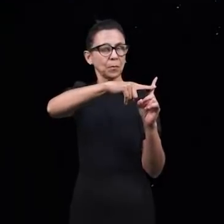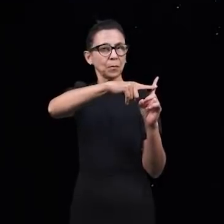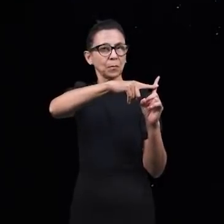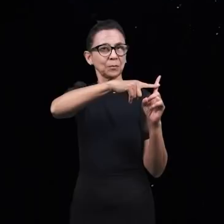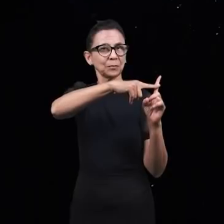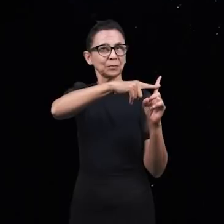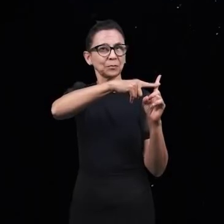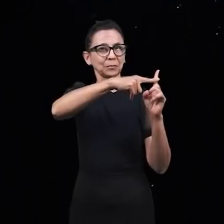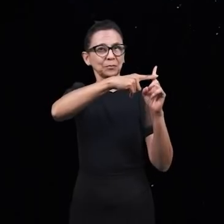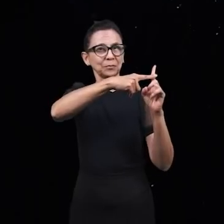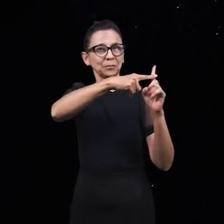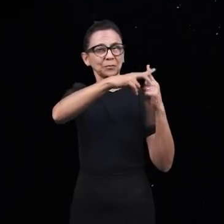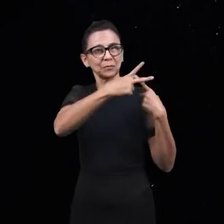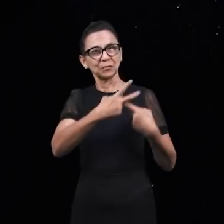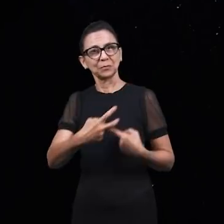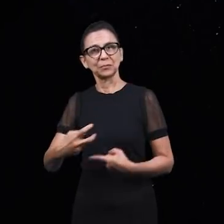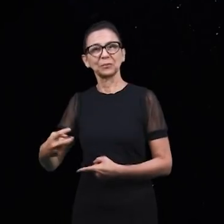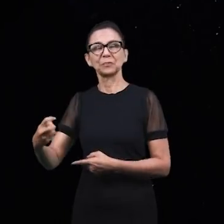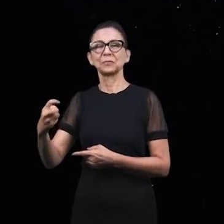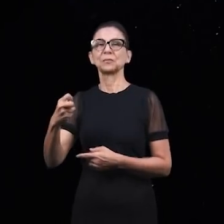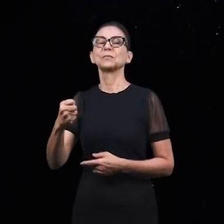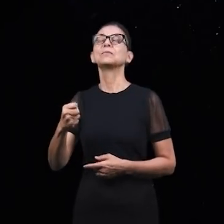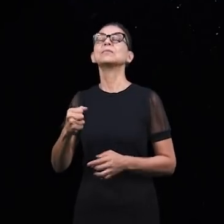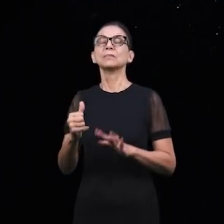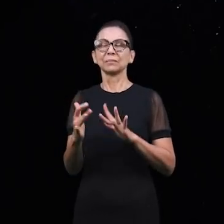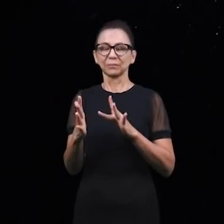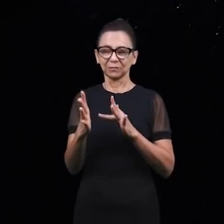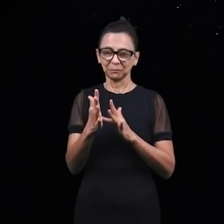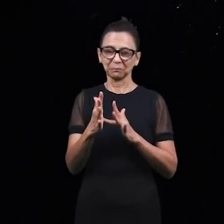luz, venceu a morte,